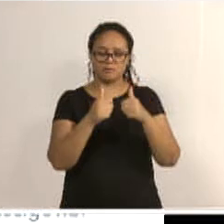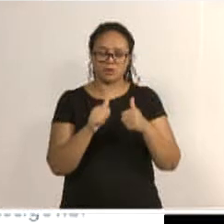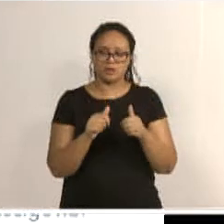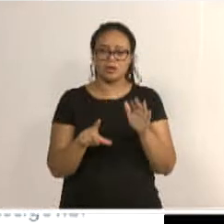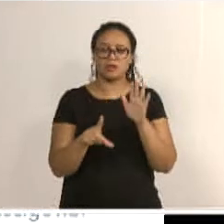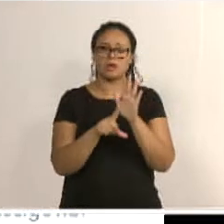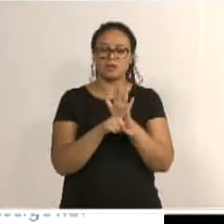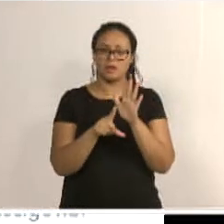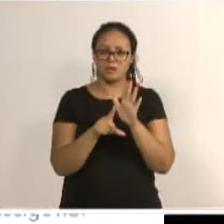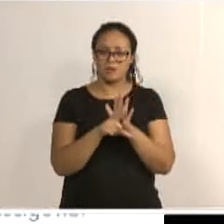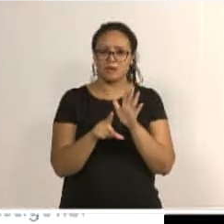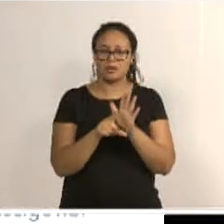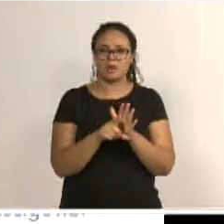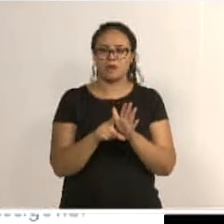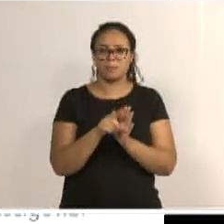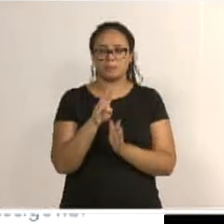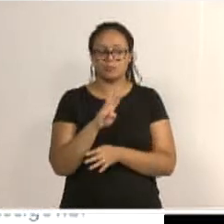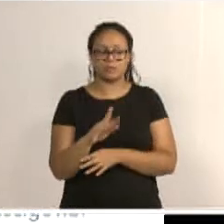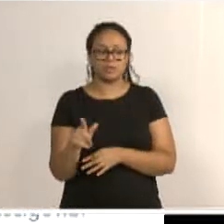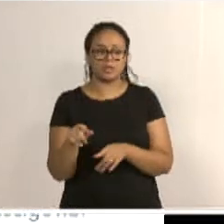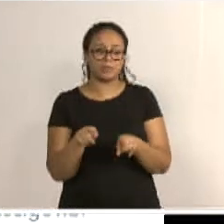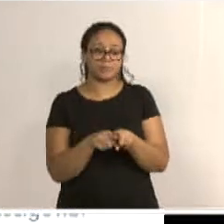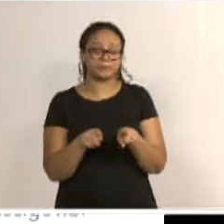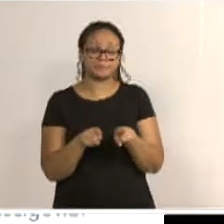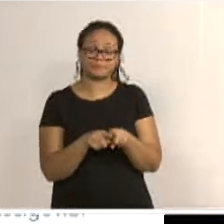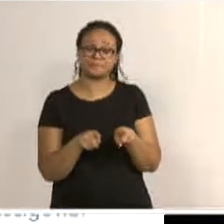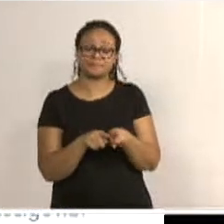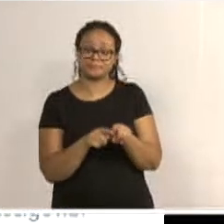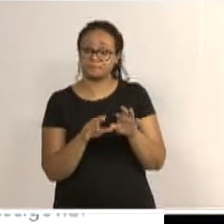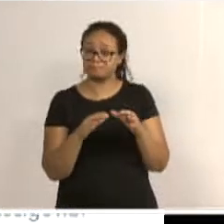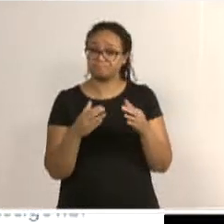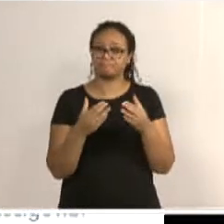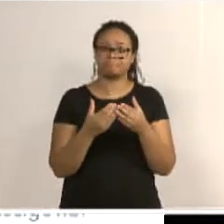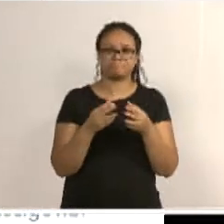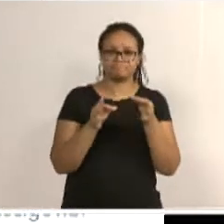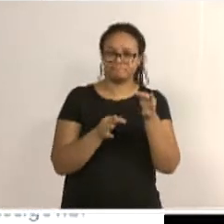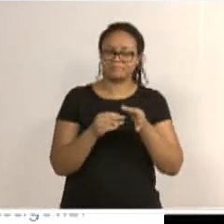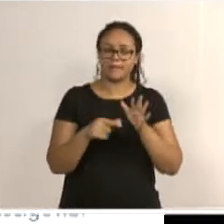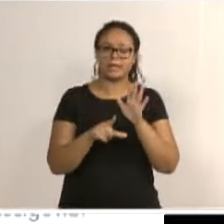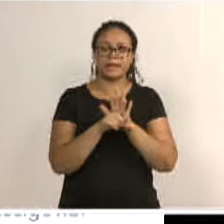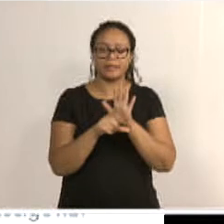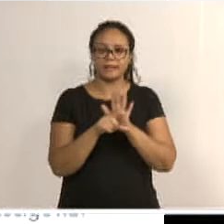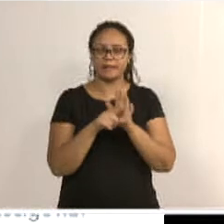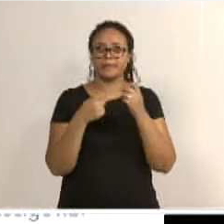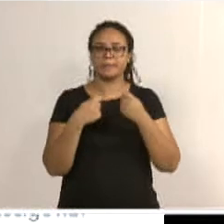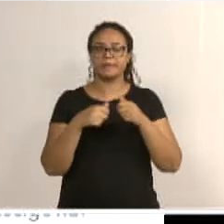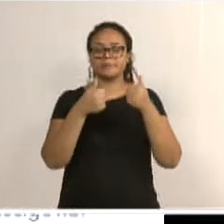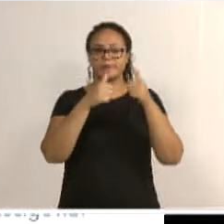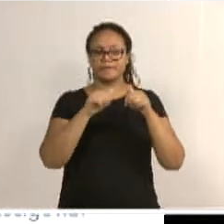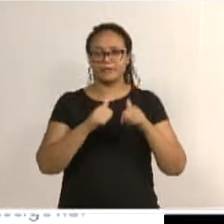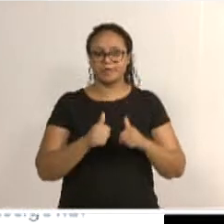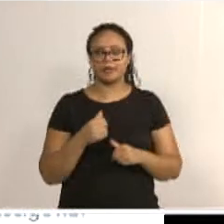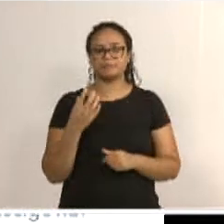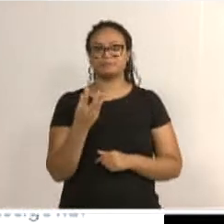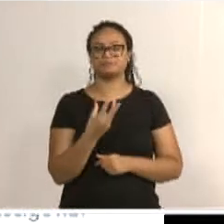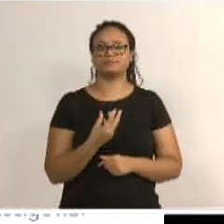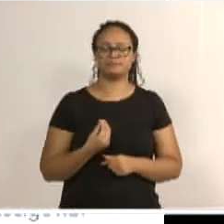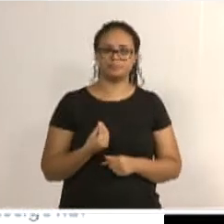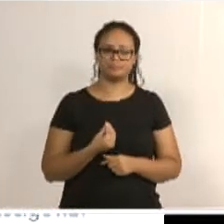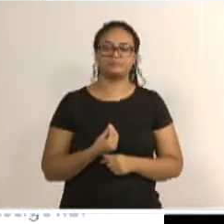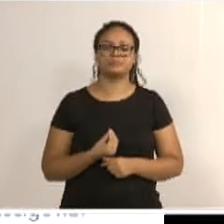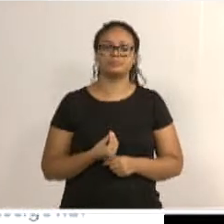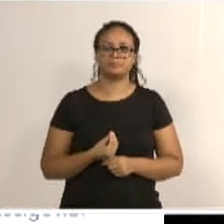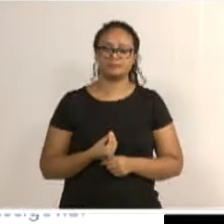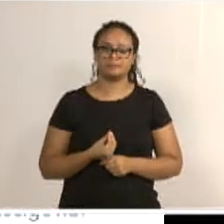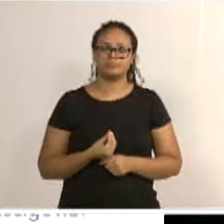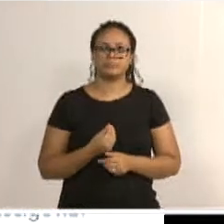discussão econômica jurídica, né, ela leva em consideração todas as reavaliações que são necessárias em termos jurídicos do